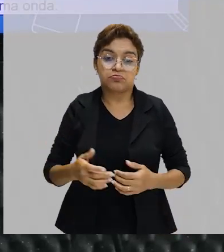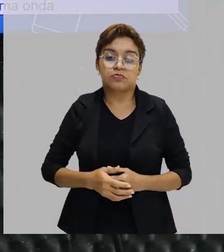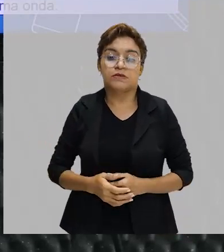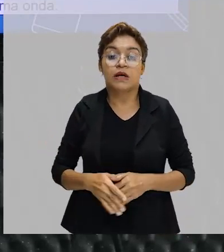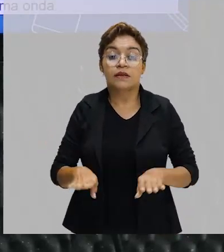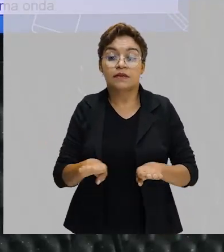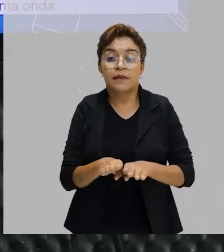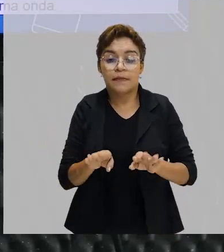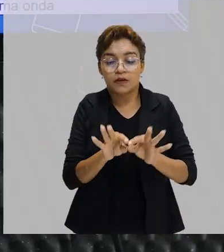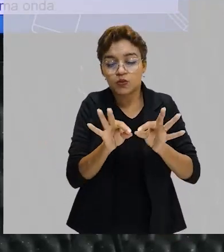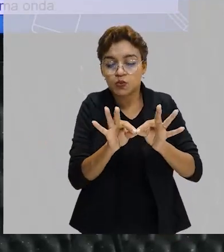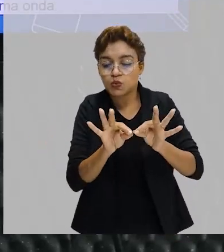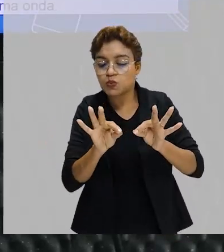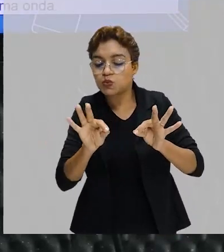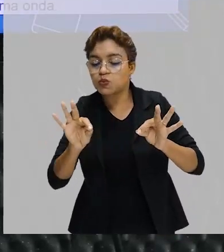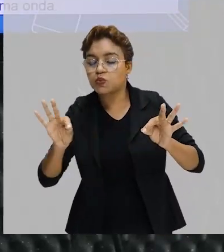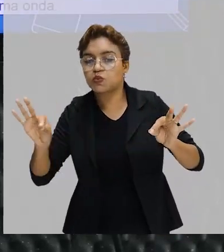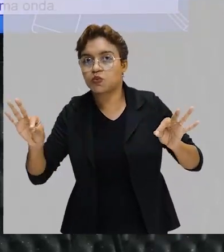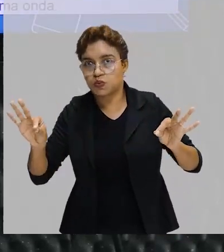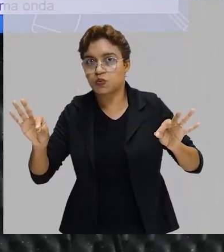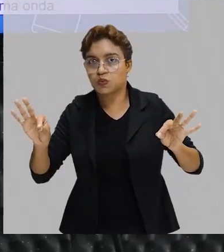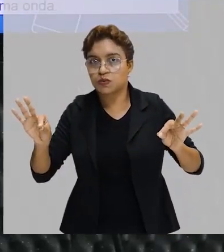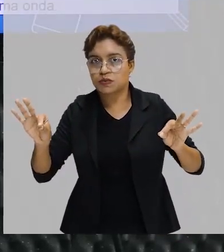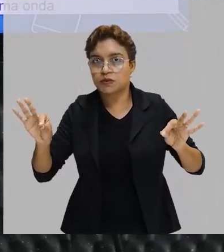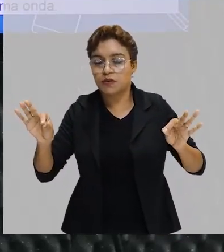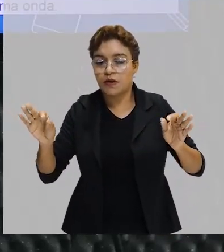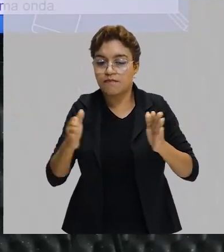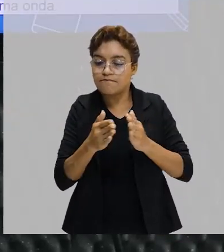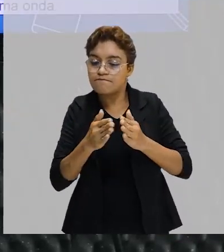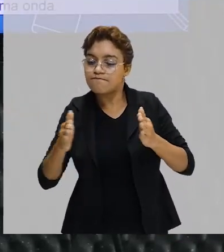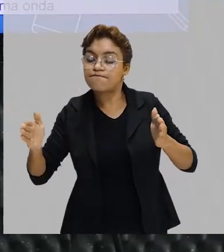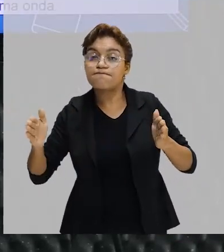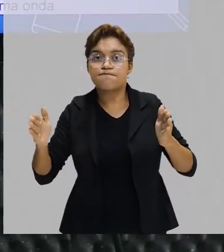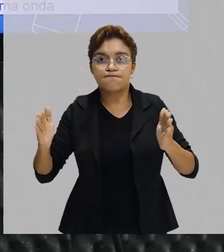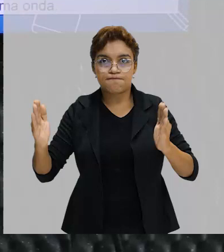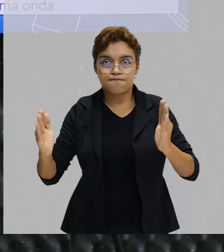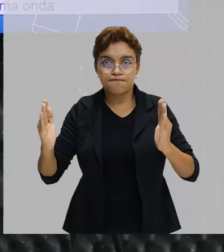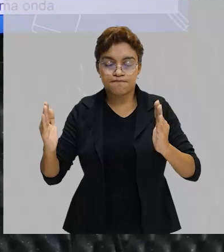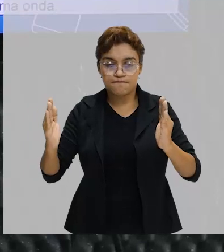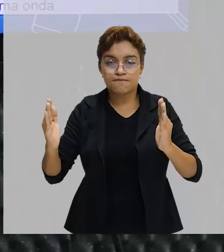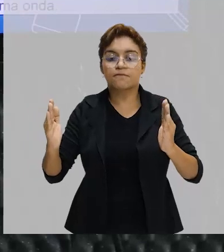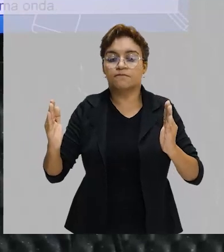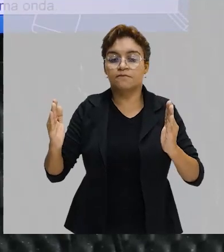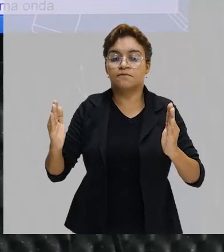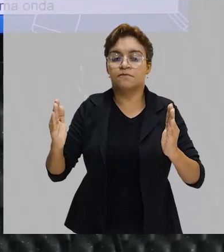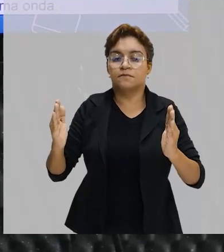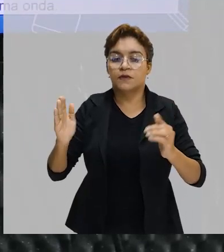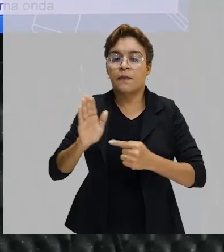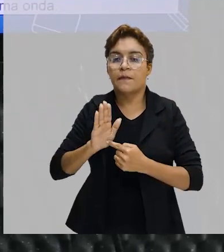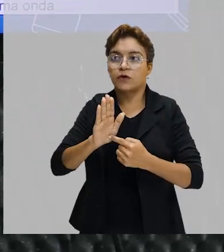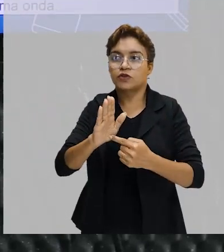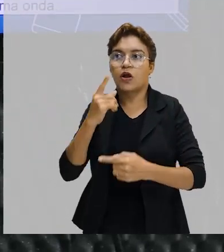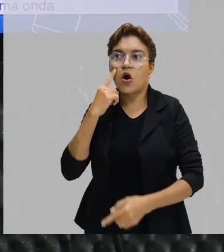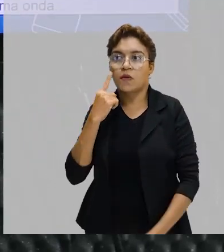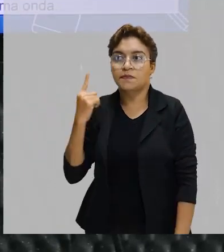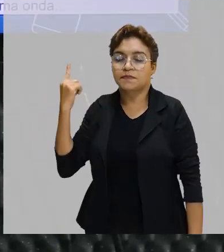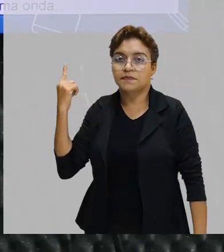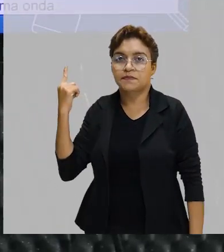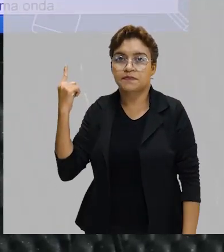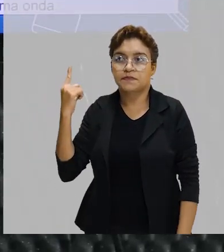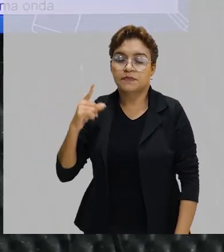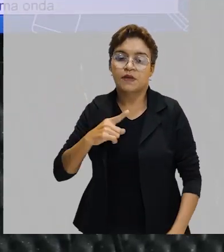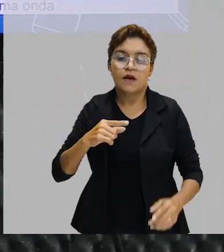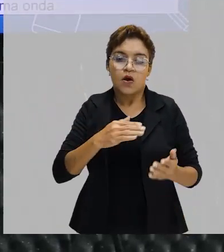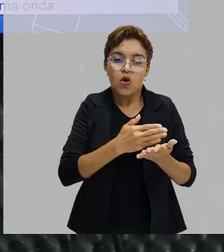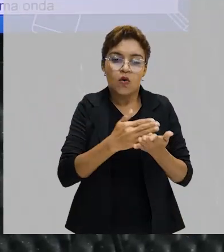Que é a distância entre dois picos. Ou seja, olha só, aqui nós destacamos, ó, começou aqui a